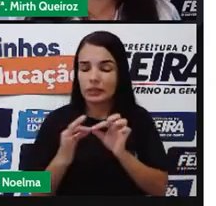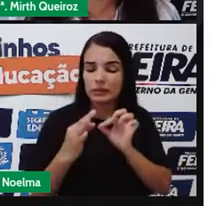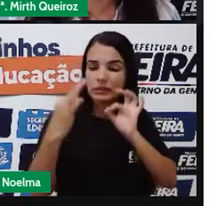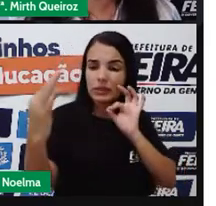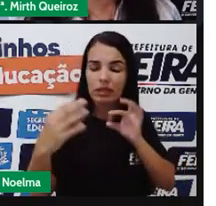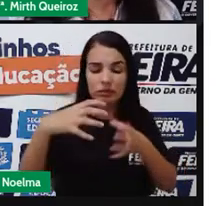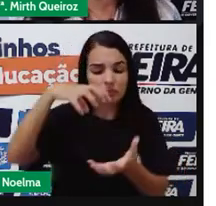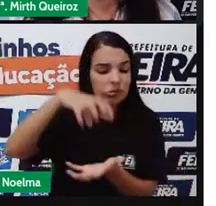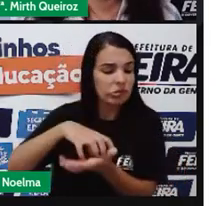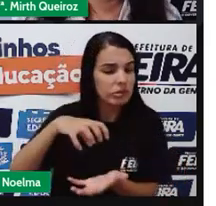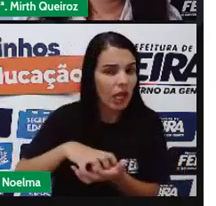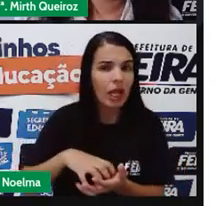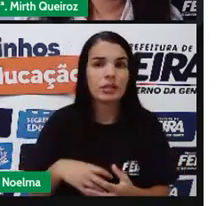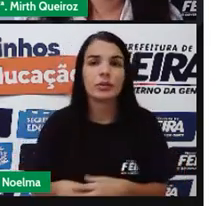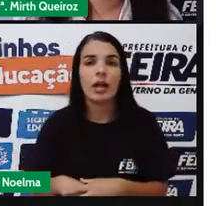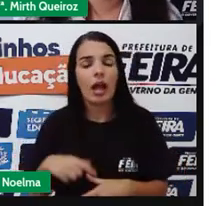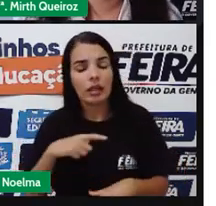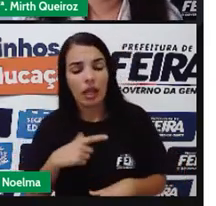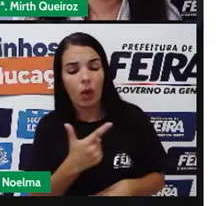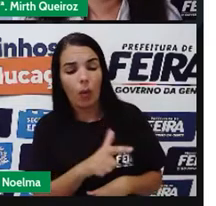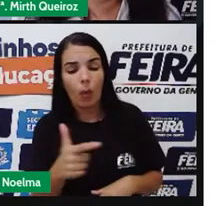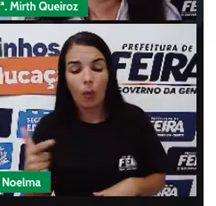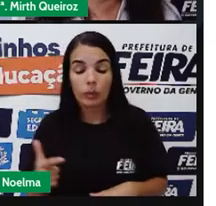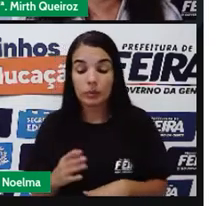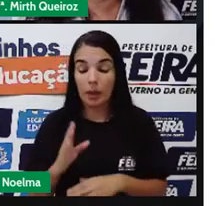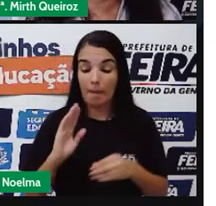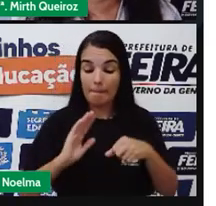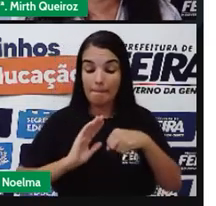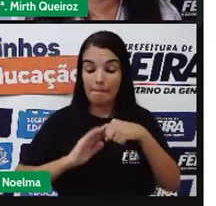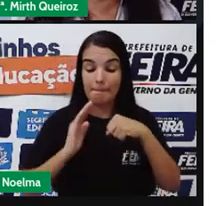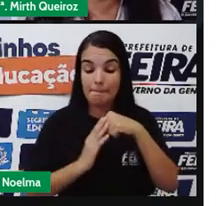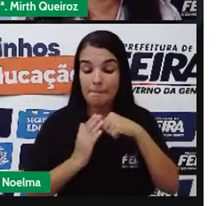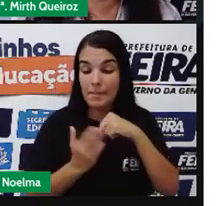do centro, e outros que são